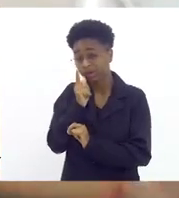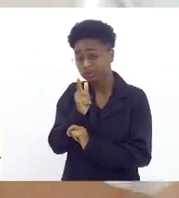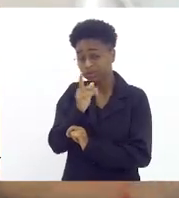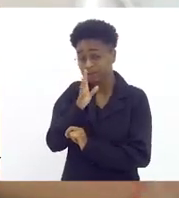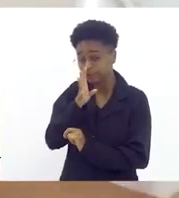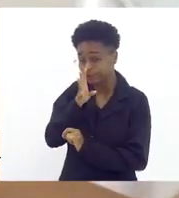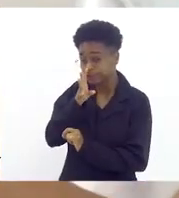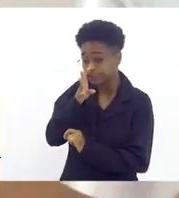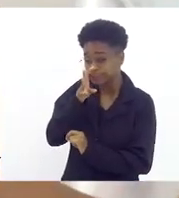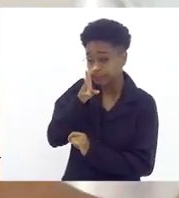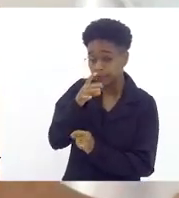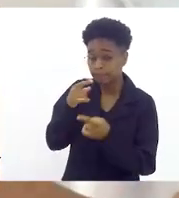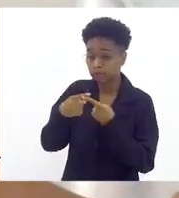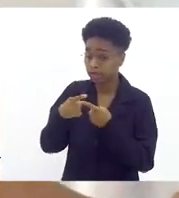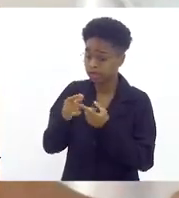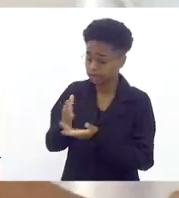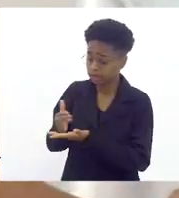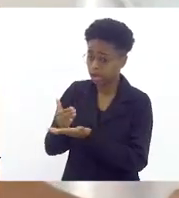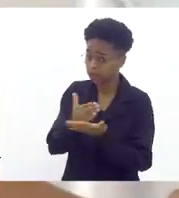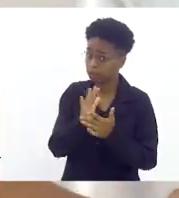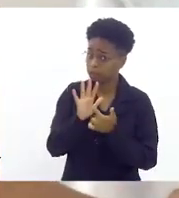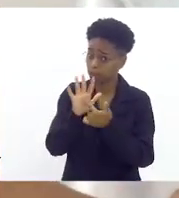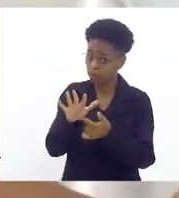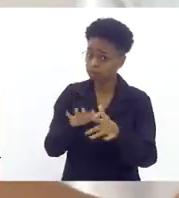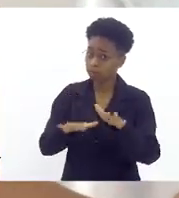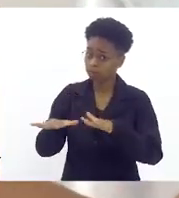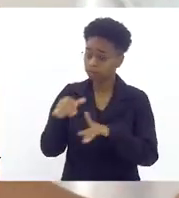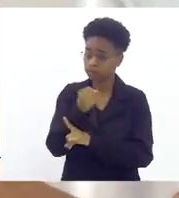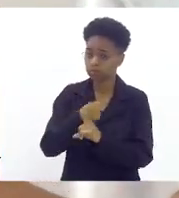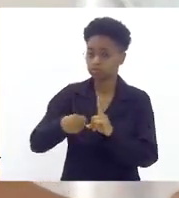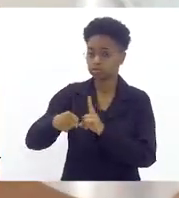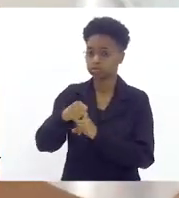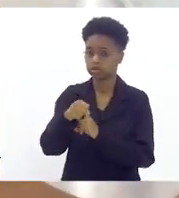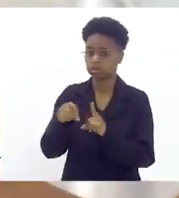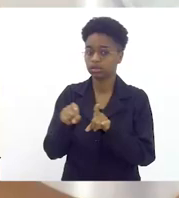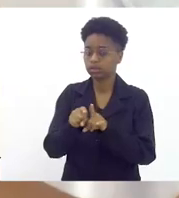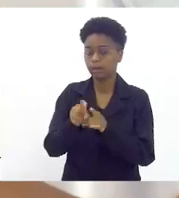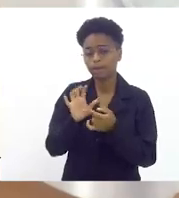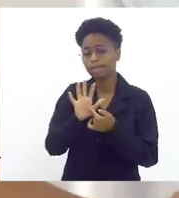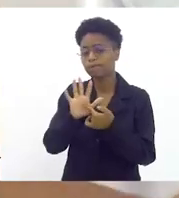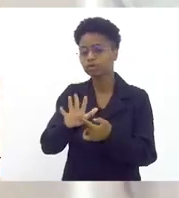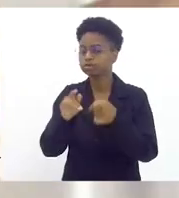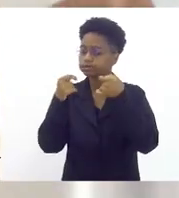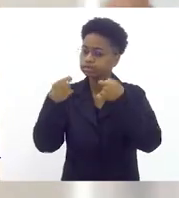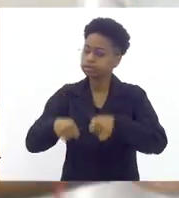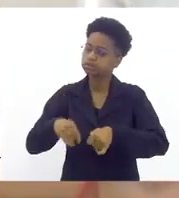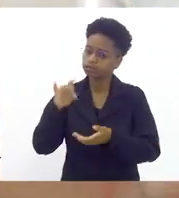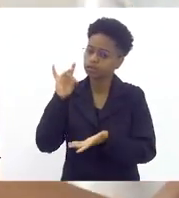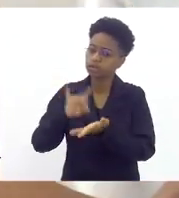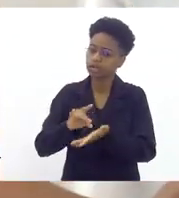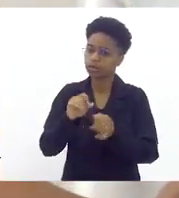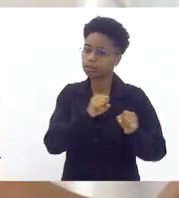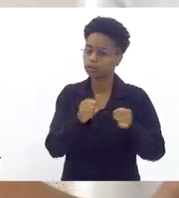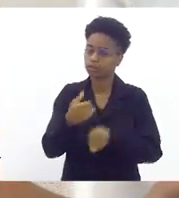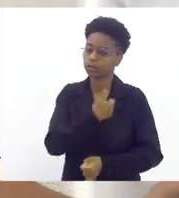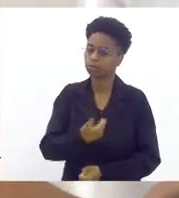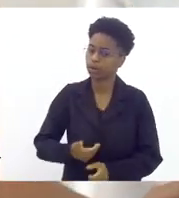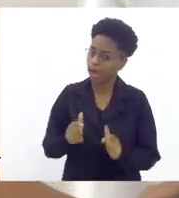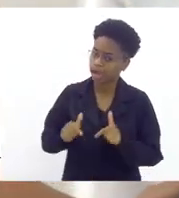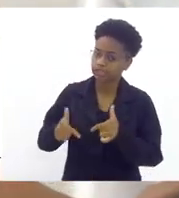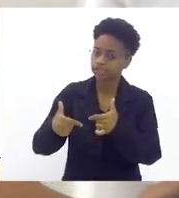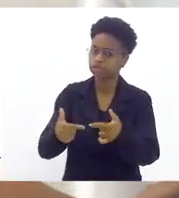dados robustos que têm sido apresentados pelos movimentos sociais, que demonstram a necessidade de o poder público agir diante